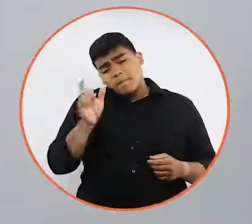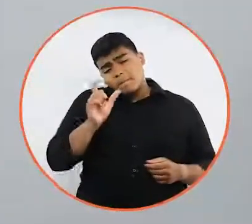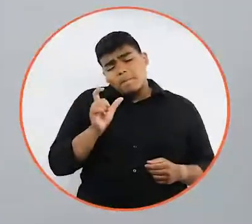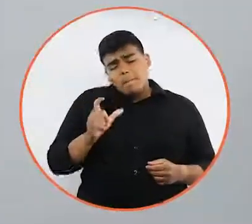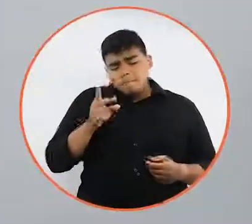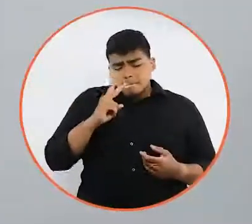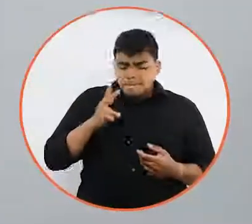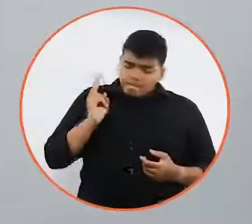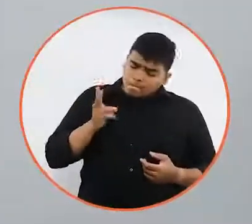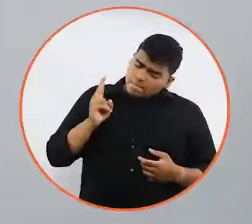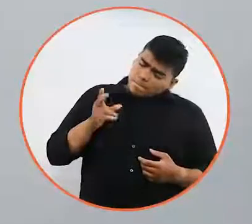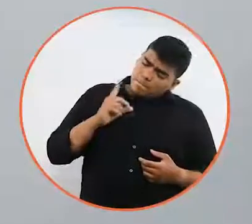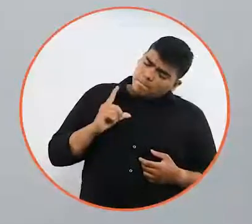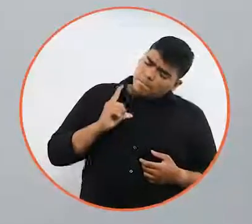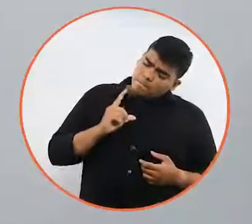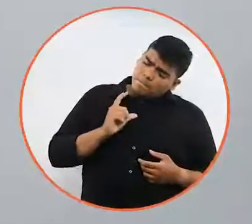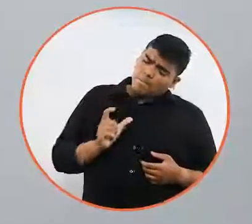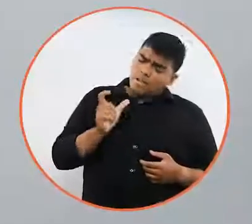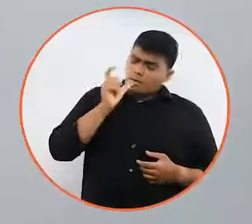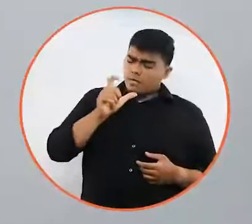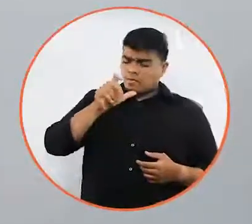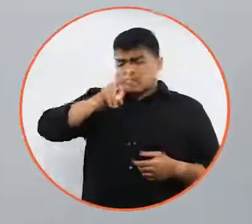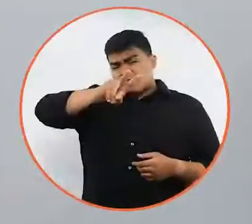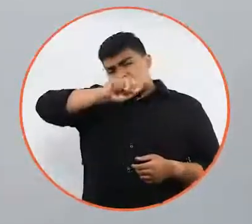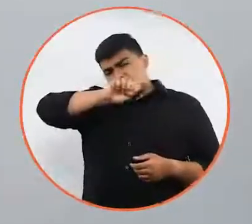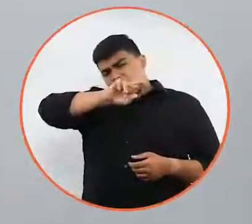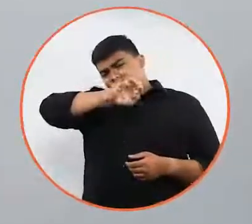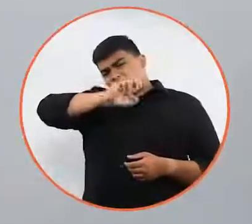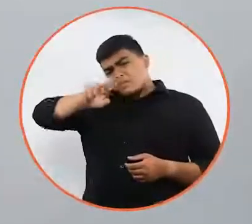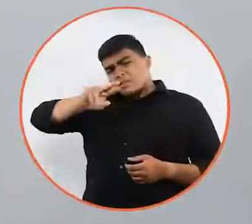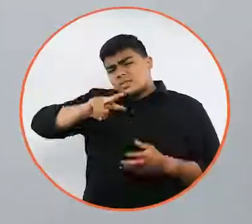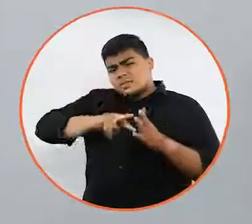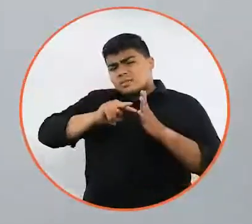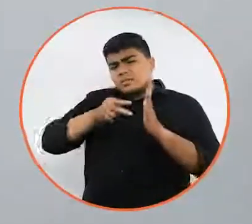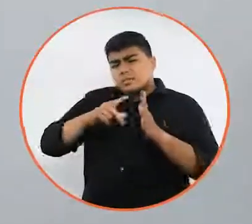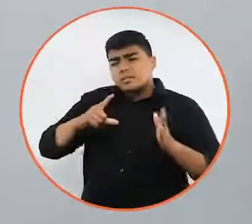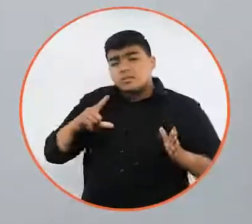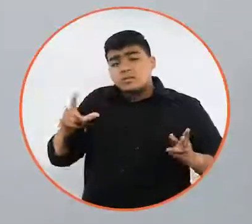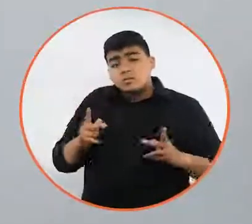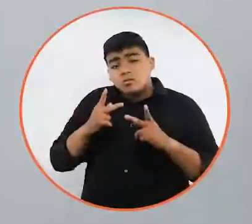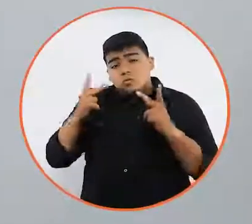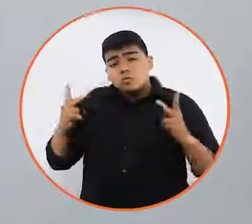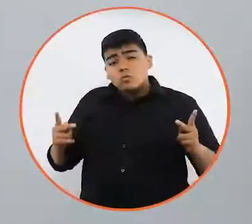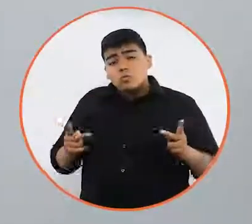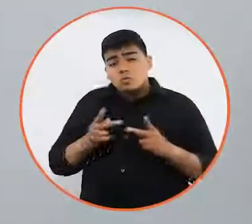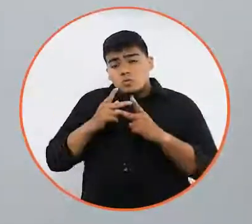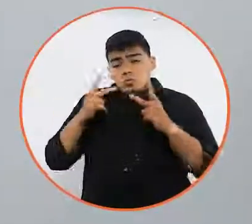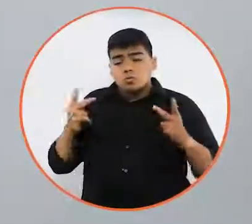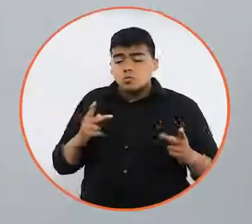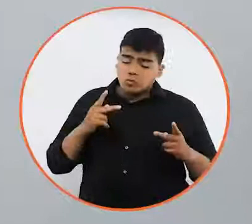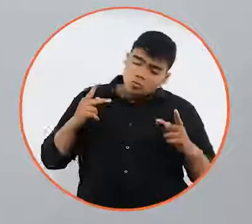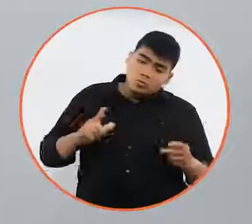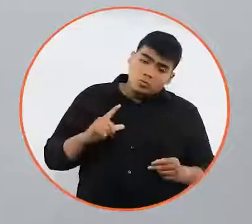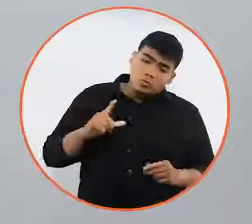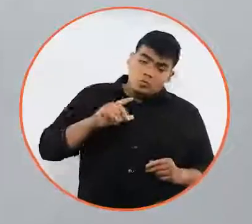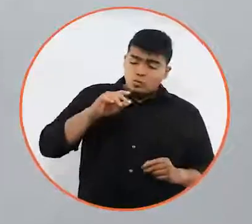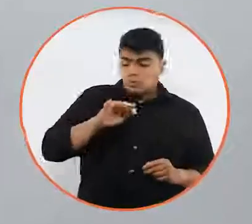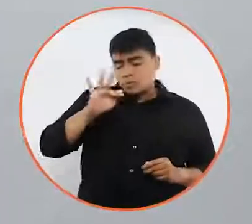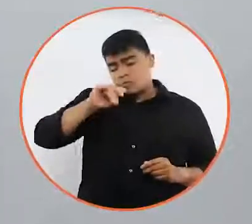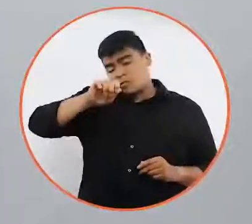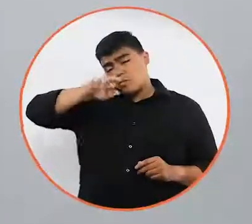própria pronúncia da palavra vento com o verbo varrer, ele sugere o som do vento. É aquela figura de linguagem que nós vimos chamada